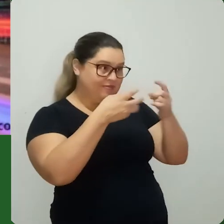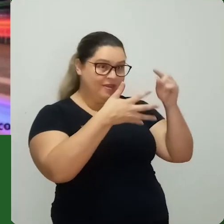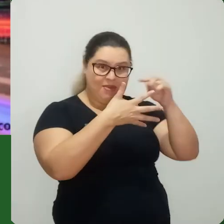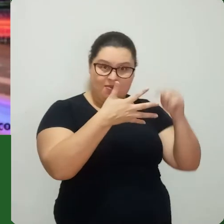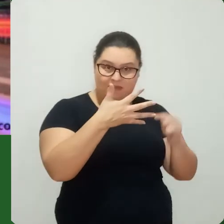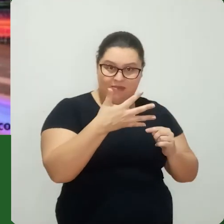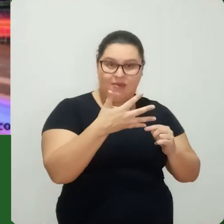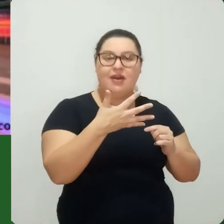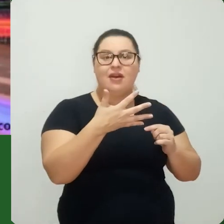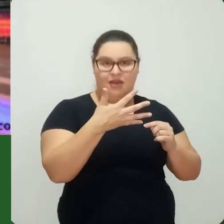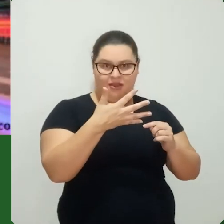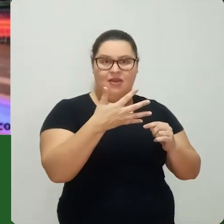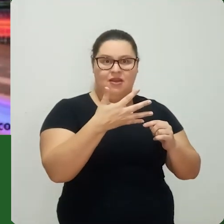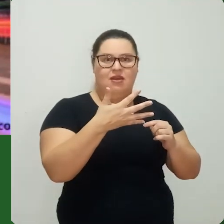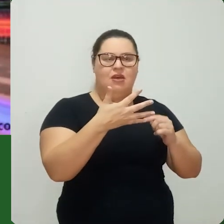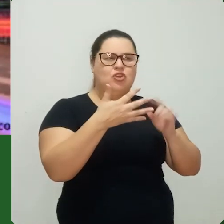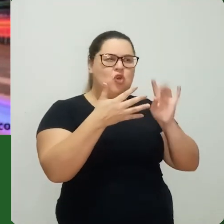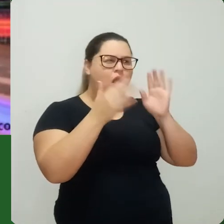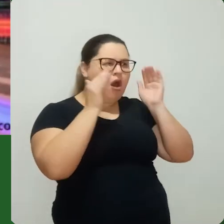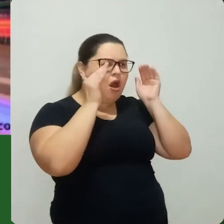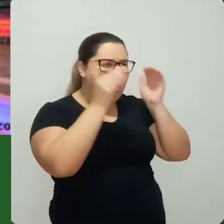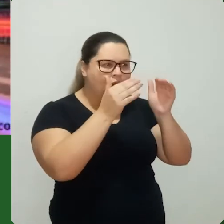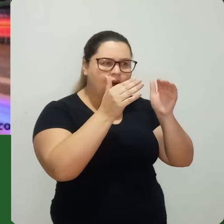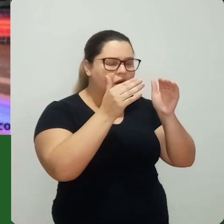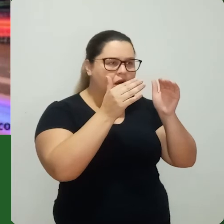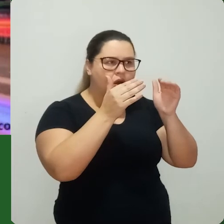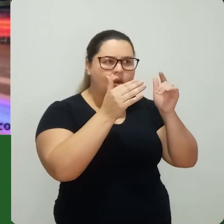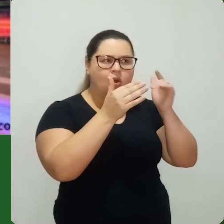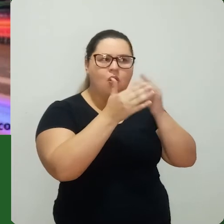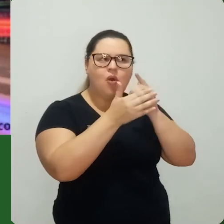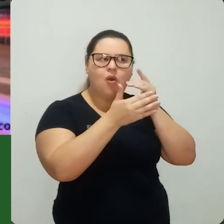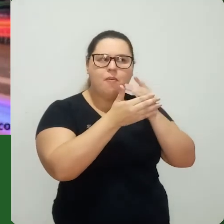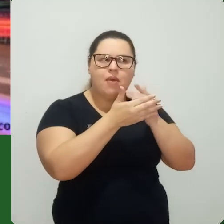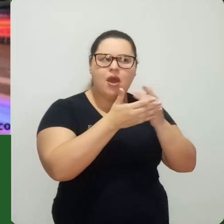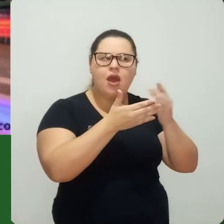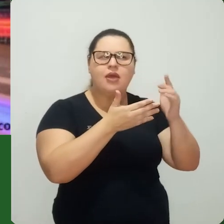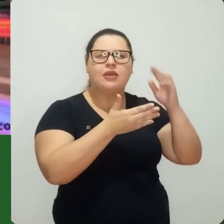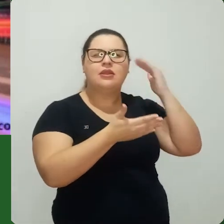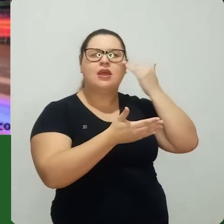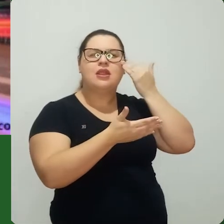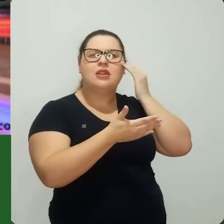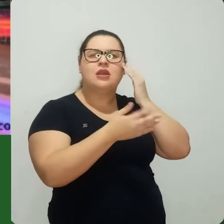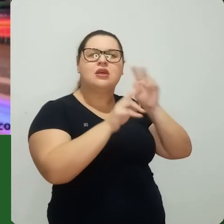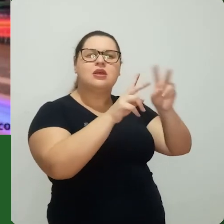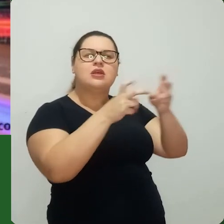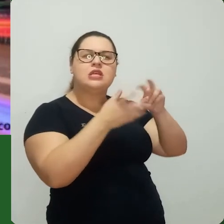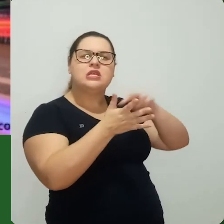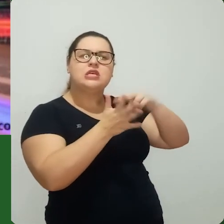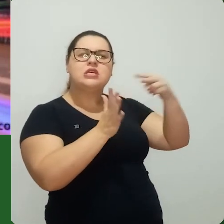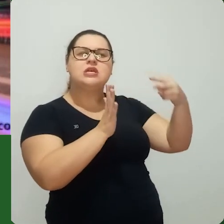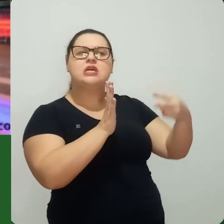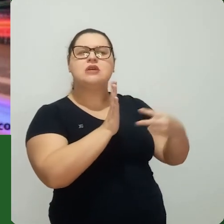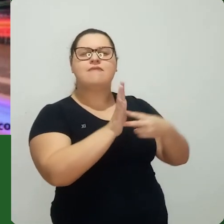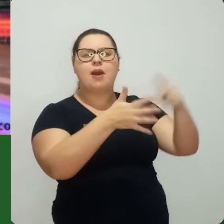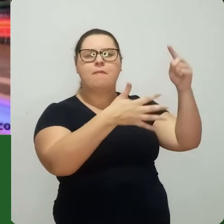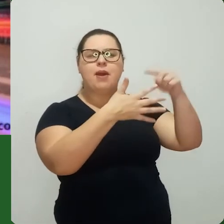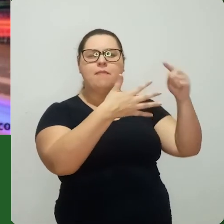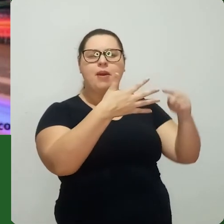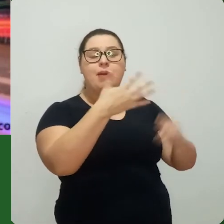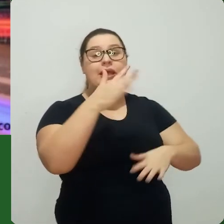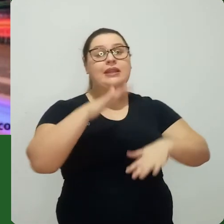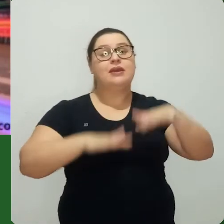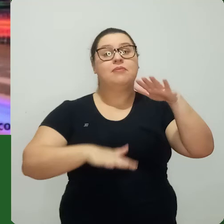observar os elementos além dessa questão mais objetiva de descrição. Eu começo a querer interpretar esses elementos. E isso vai depender muito do que